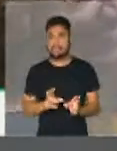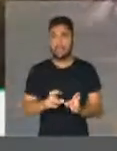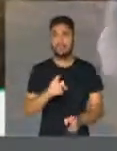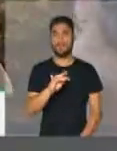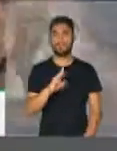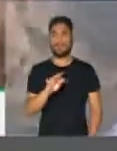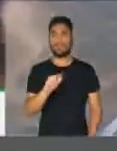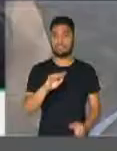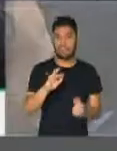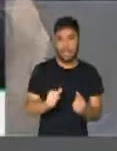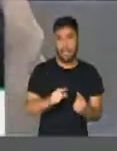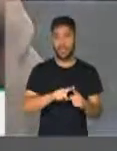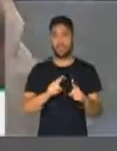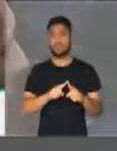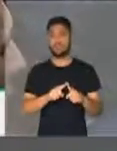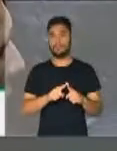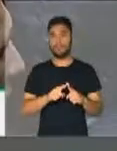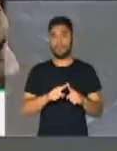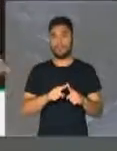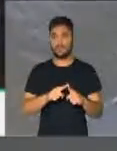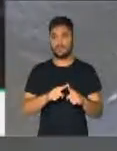próstata, exame